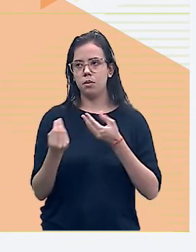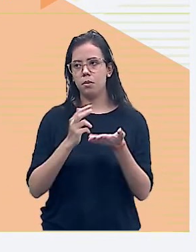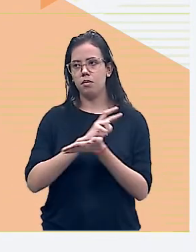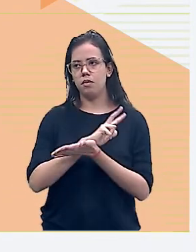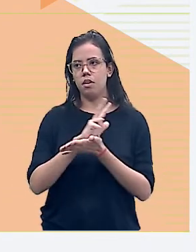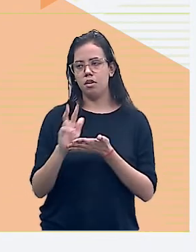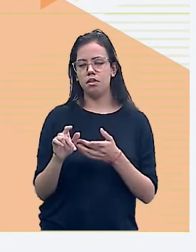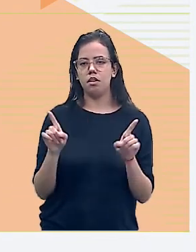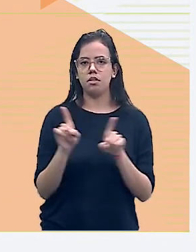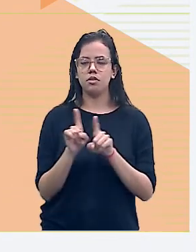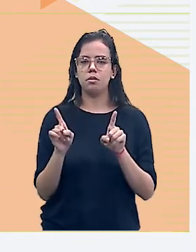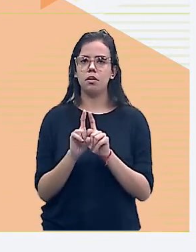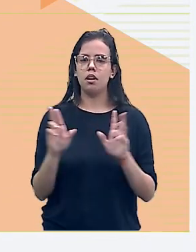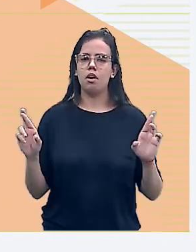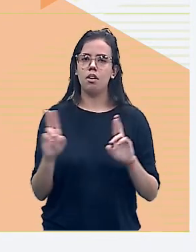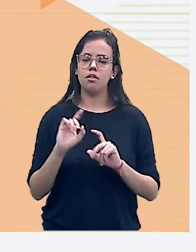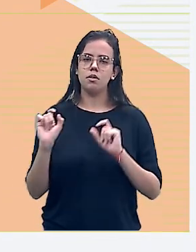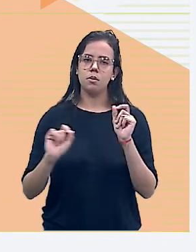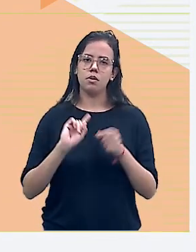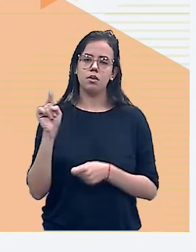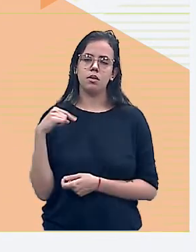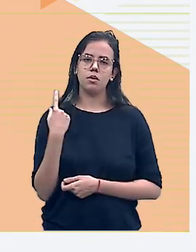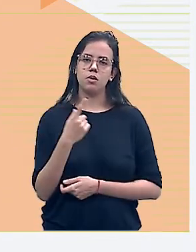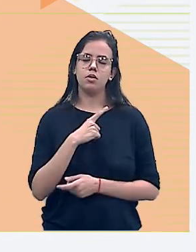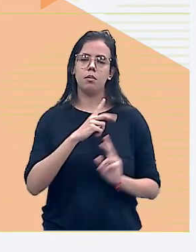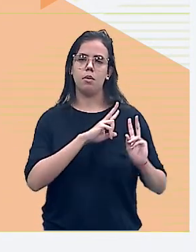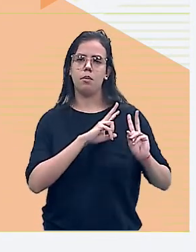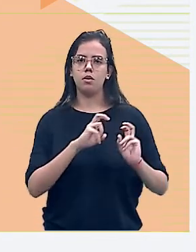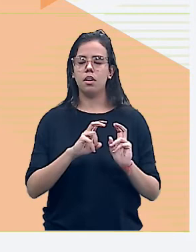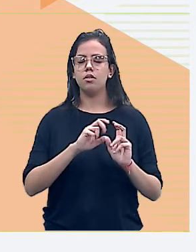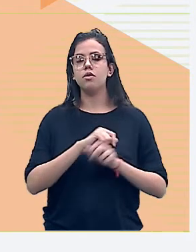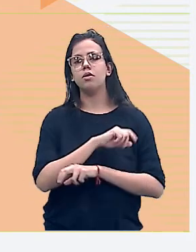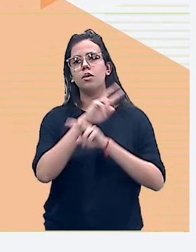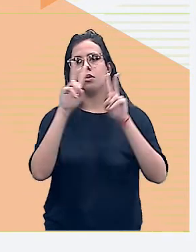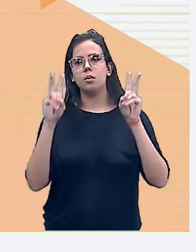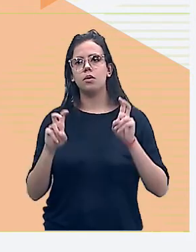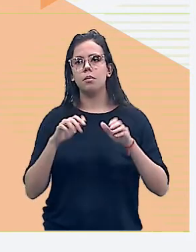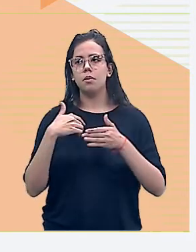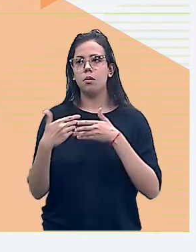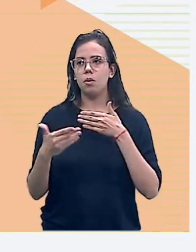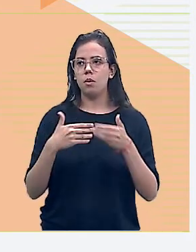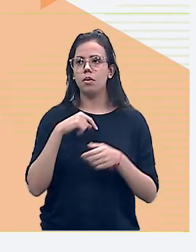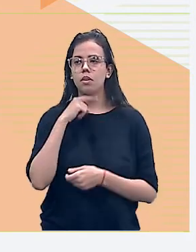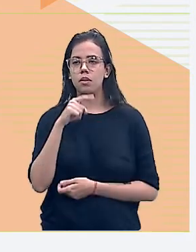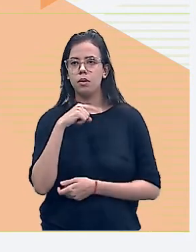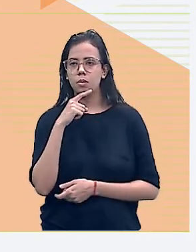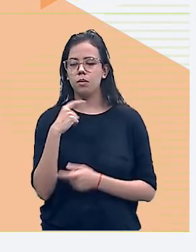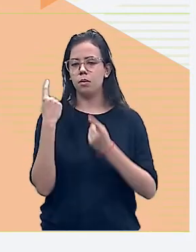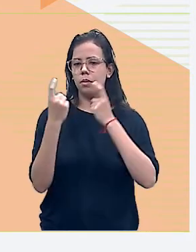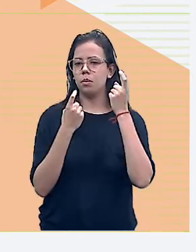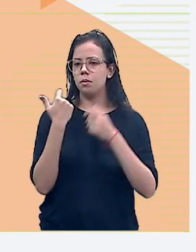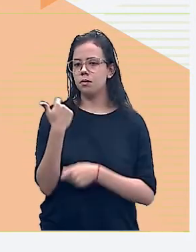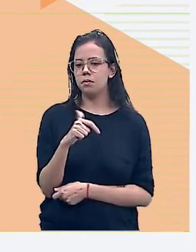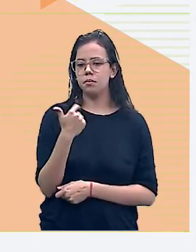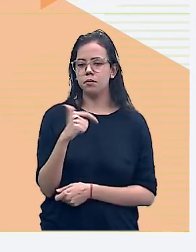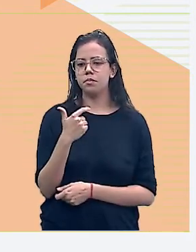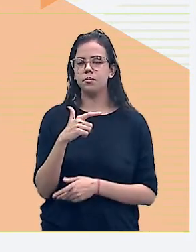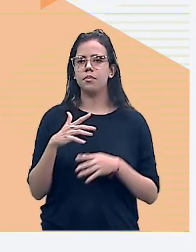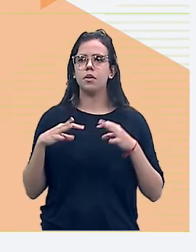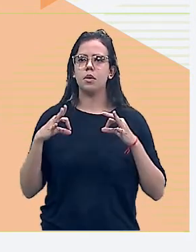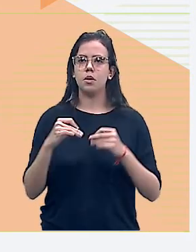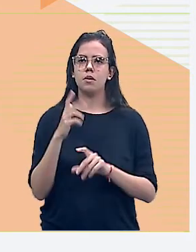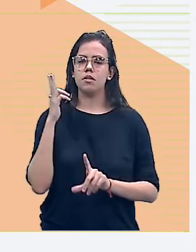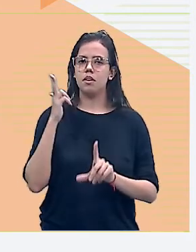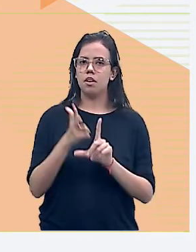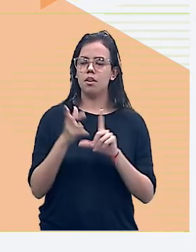repertório em relação aquilo que nós temos como abordagem temática e qualquer dúvida que surge Não se preocupem em todas